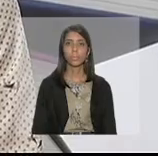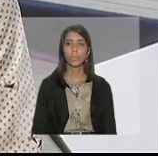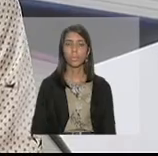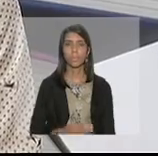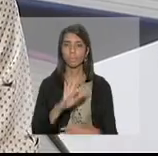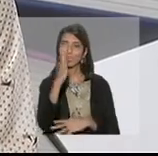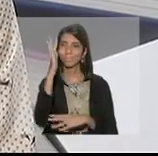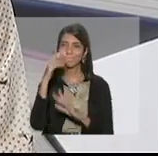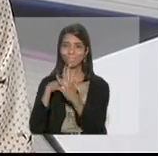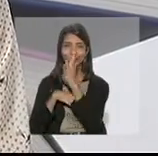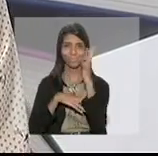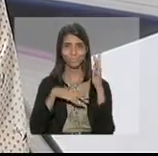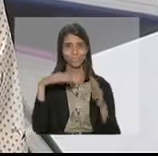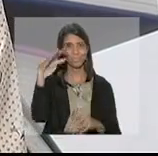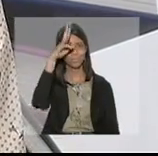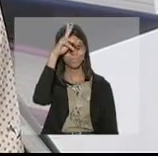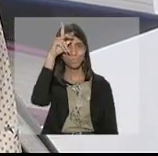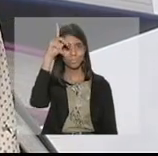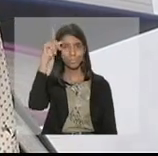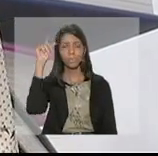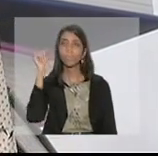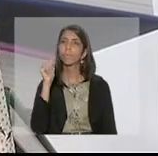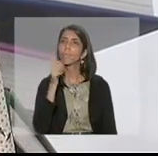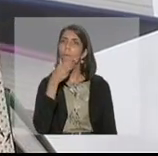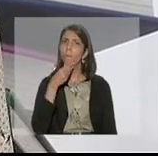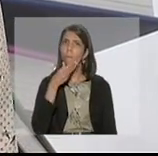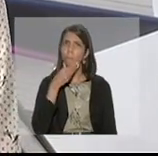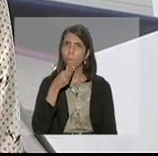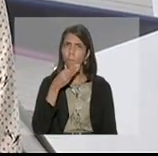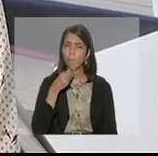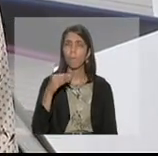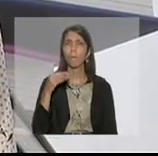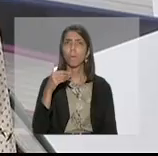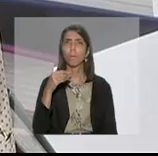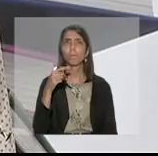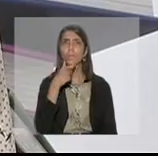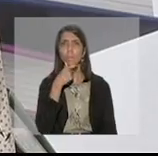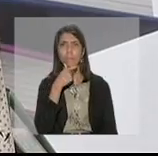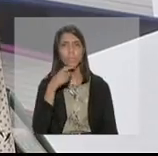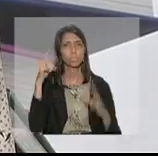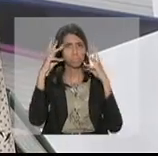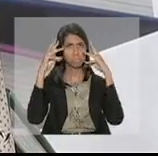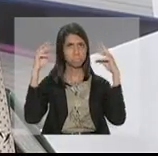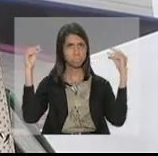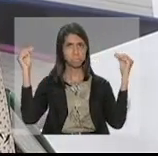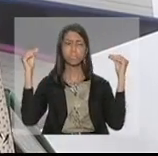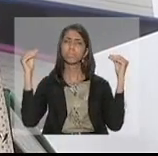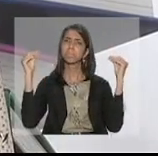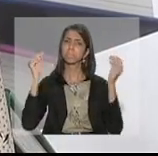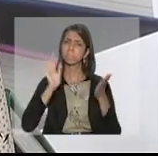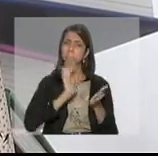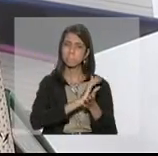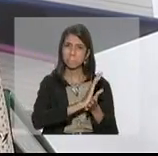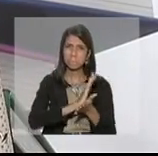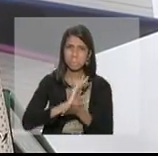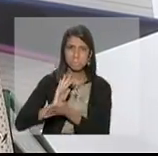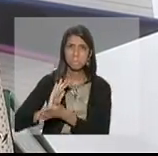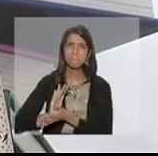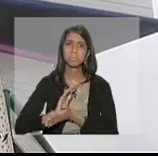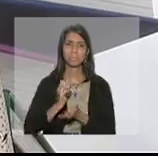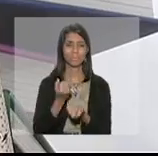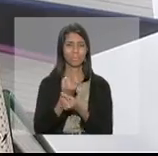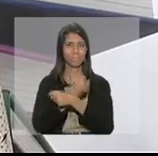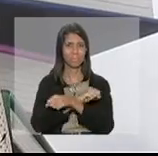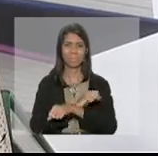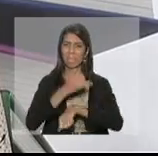Na selva amazônica, por mais que os colonos ingleses e holandeses crucificassem ou pendurassem os seus